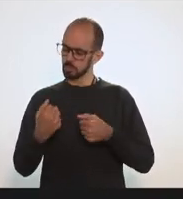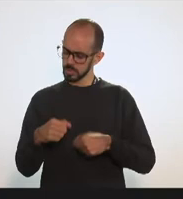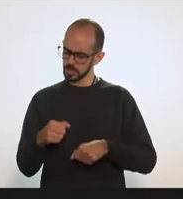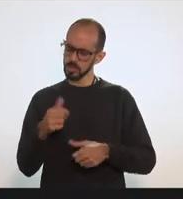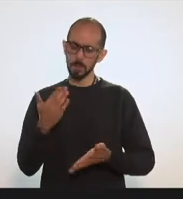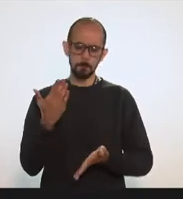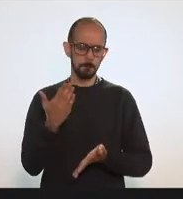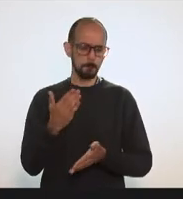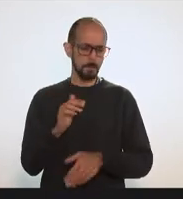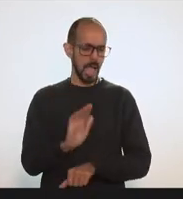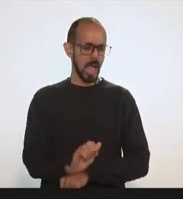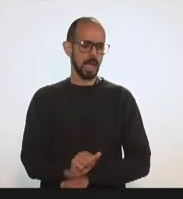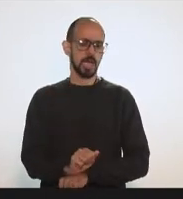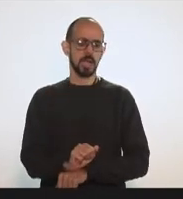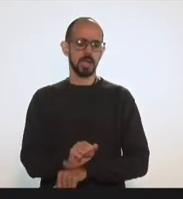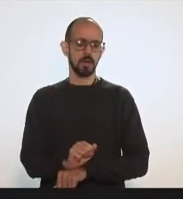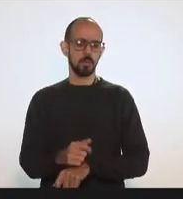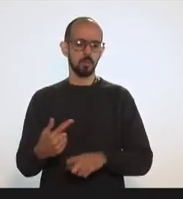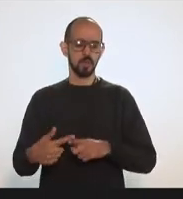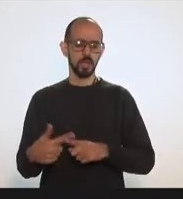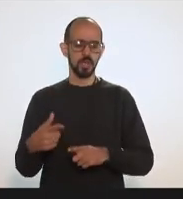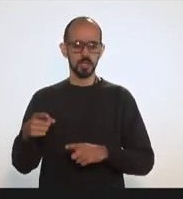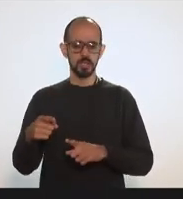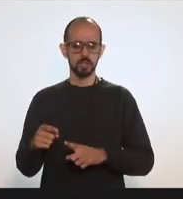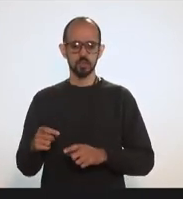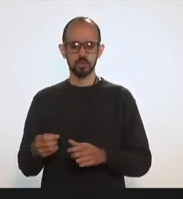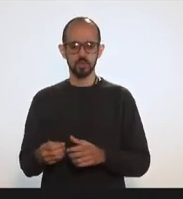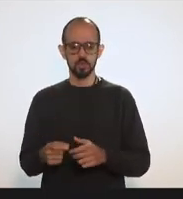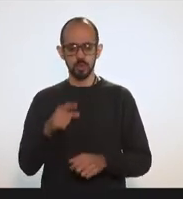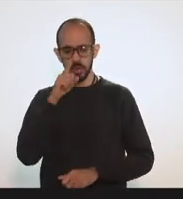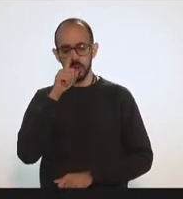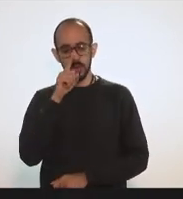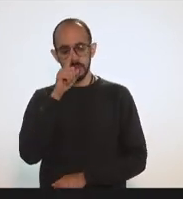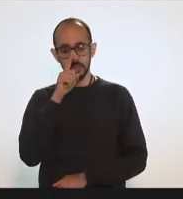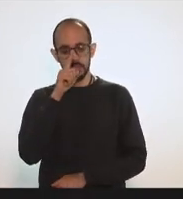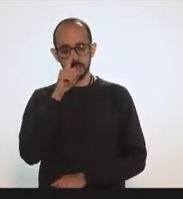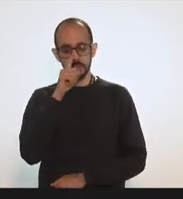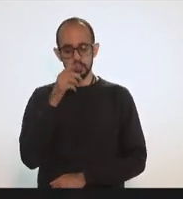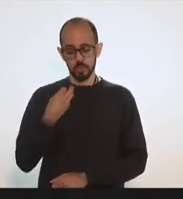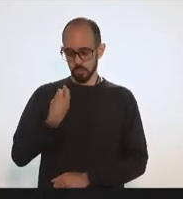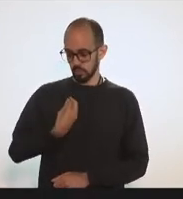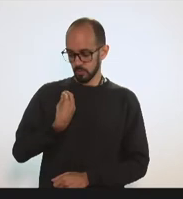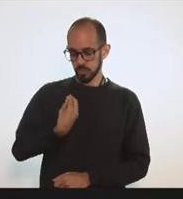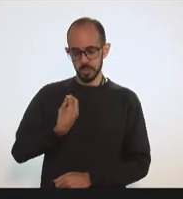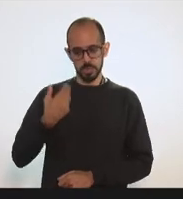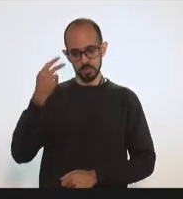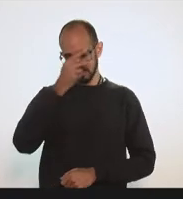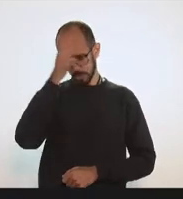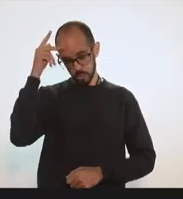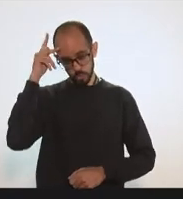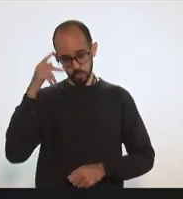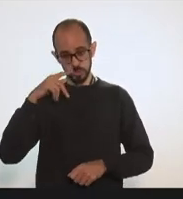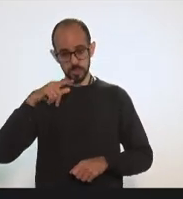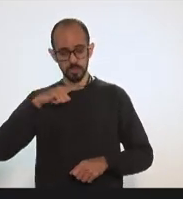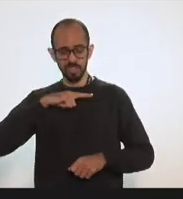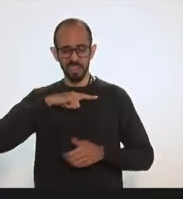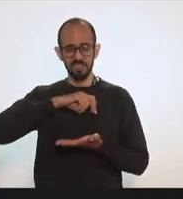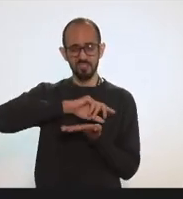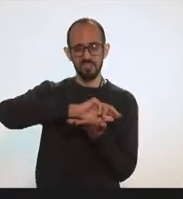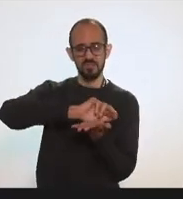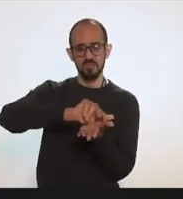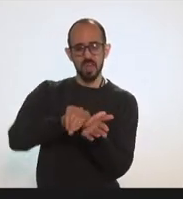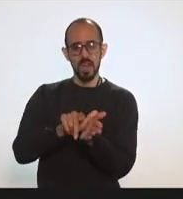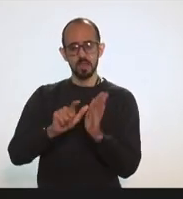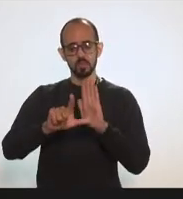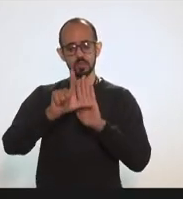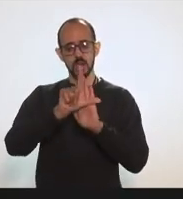parar, porque isso implicou em vidas e a gente não sabe quantos outros laudos técnicos fragilizados estão por aí espalhados no